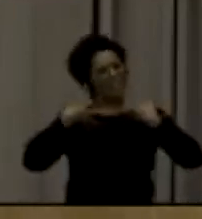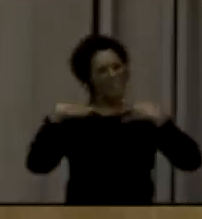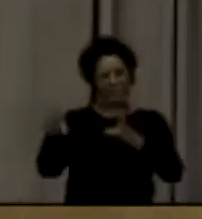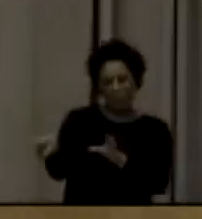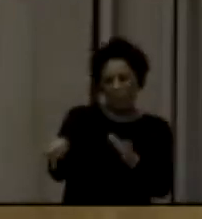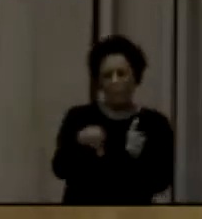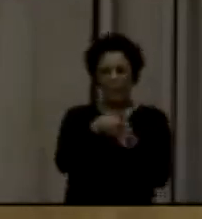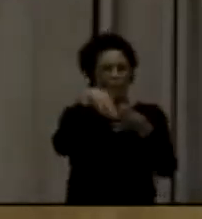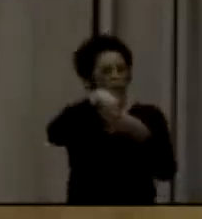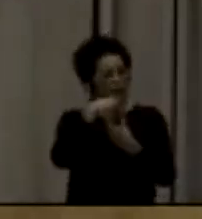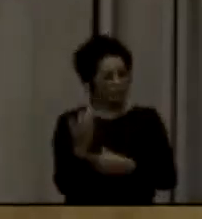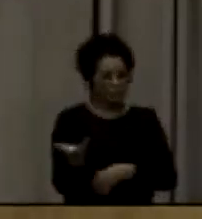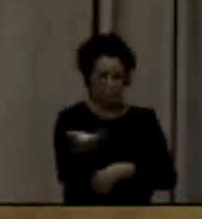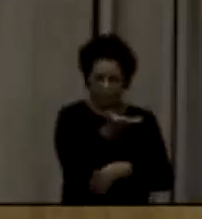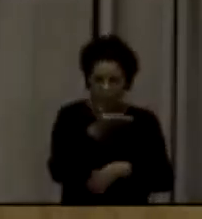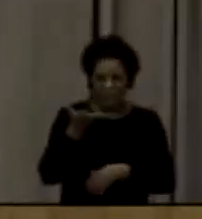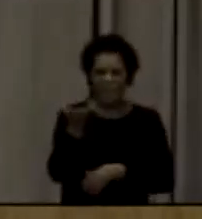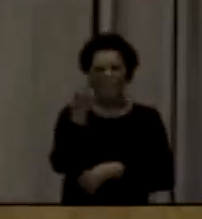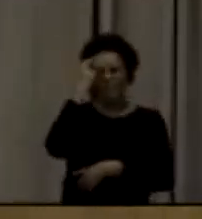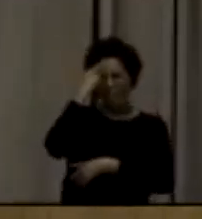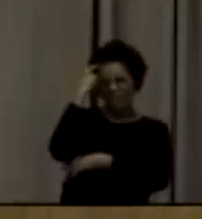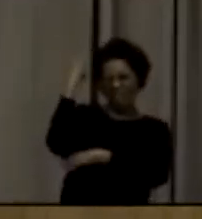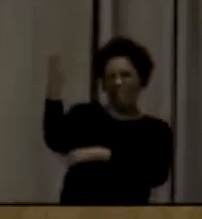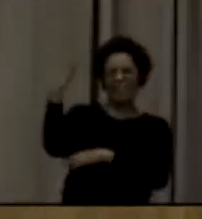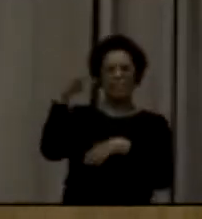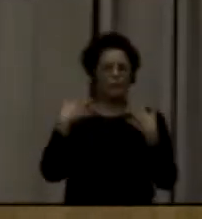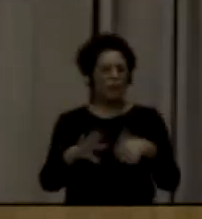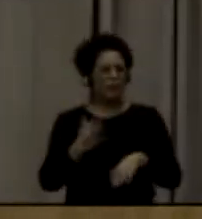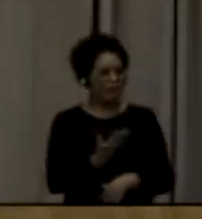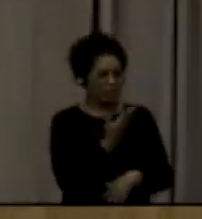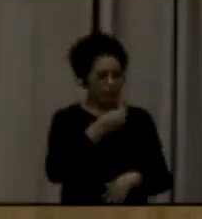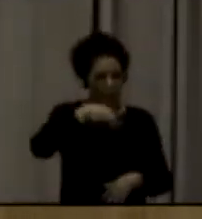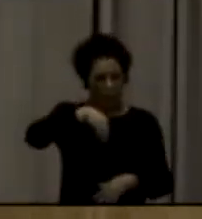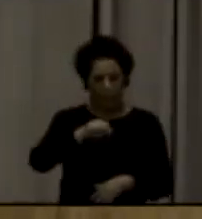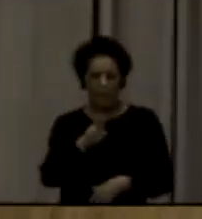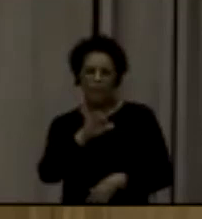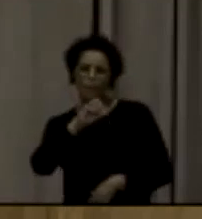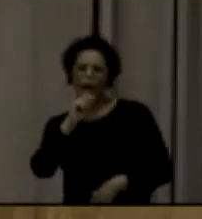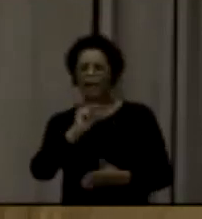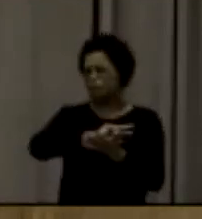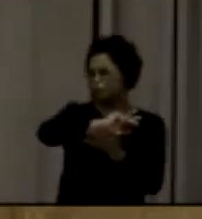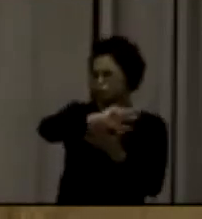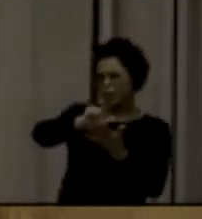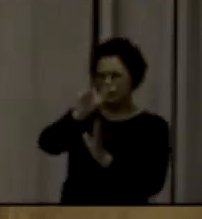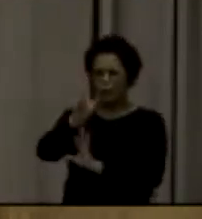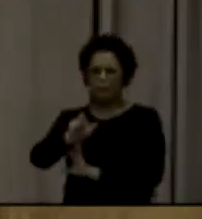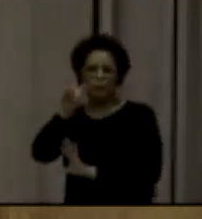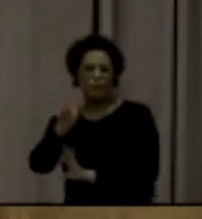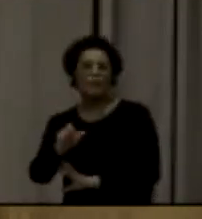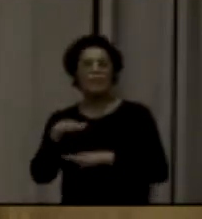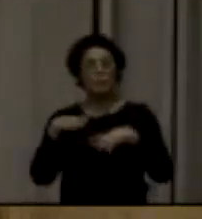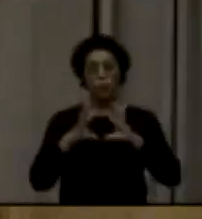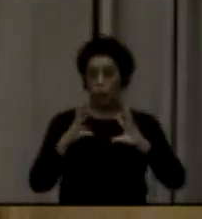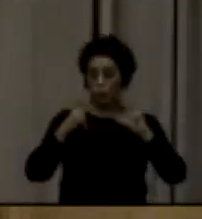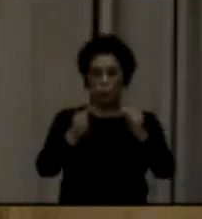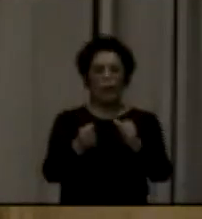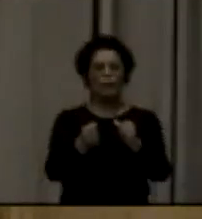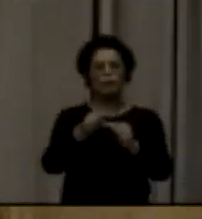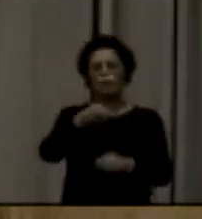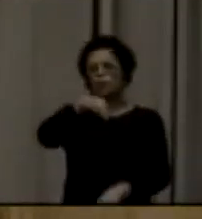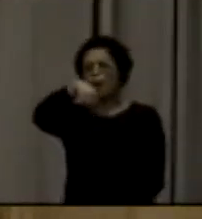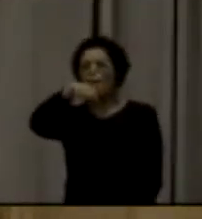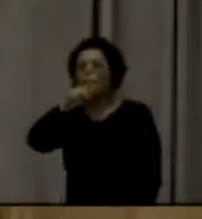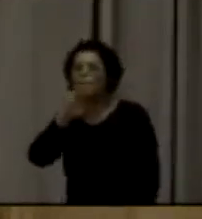pertencer a um movimento como a LAME, que tem intelectuais como Mário Nandes, Mário também Robler, Mário Testa, ou seja, todos se chamam